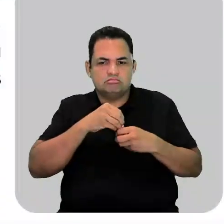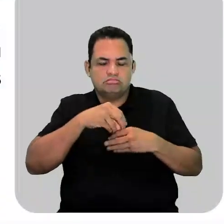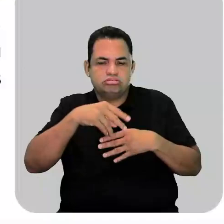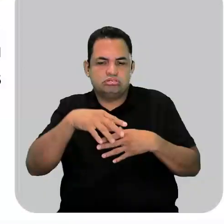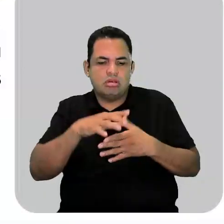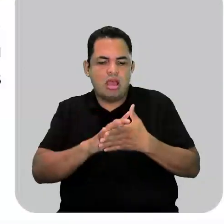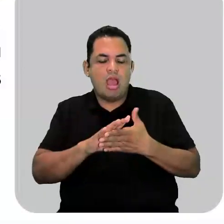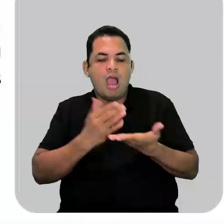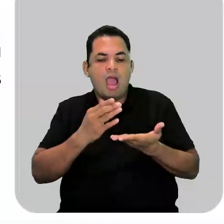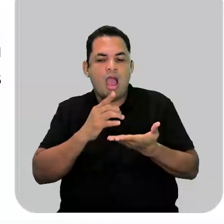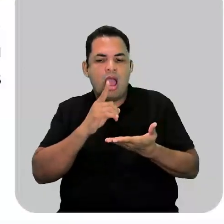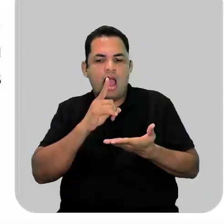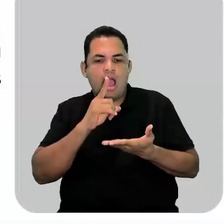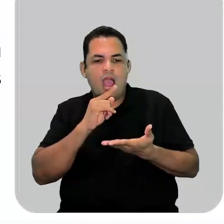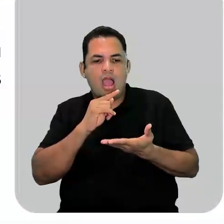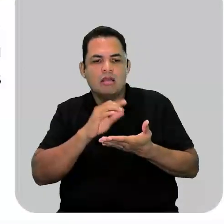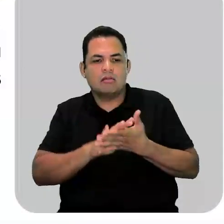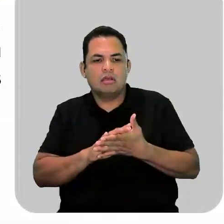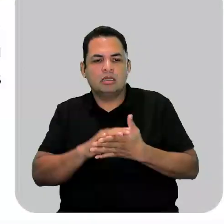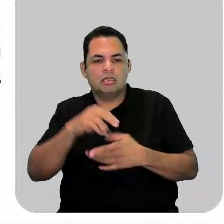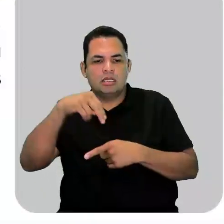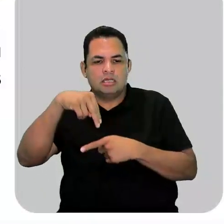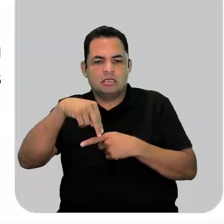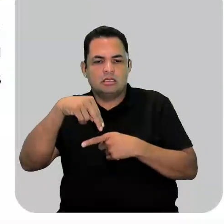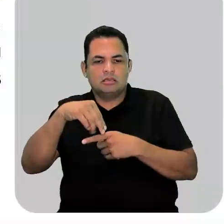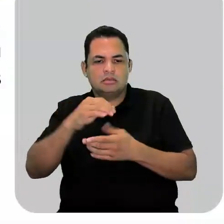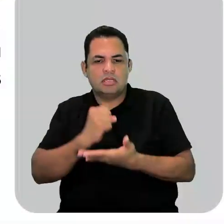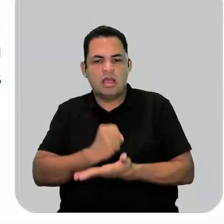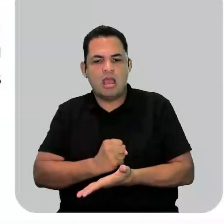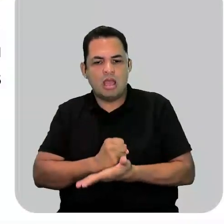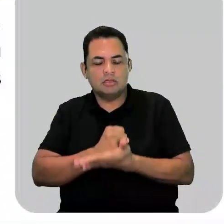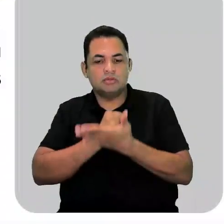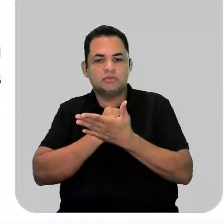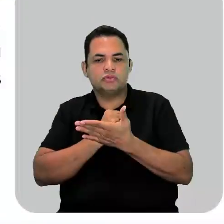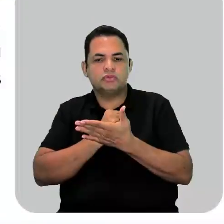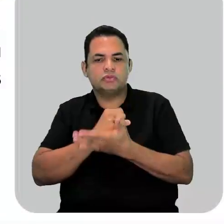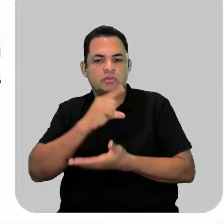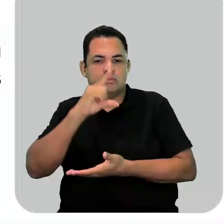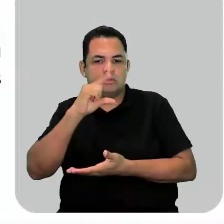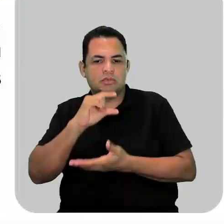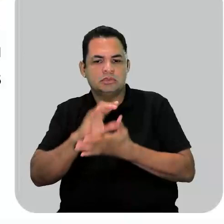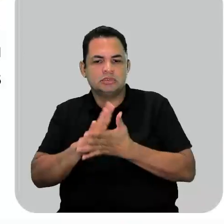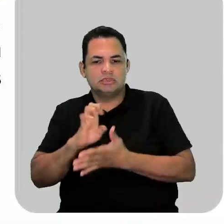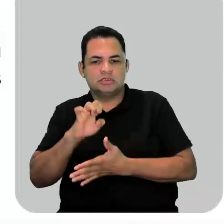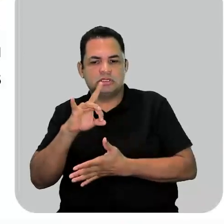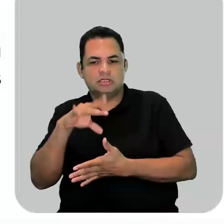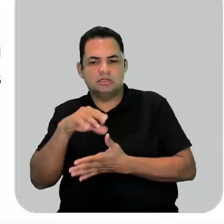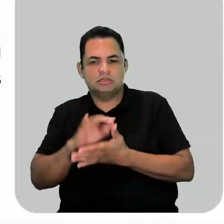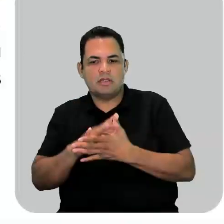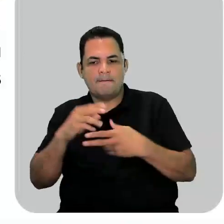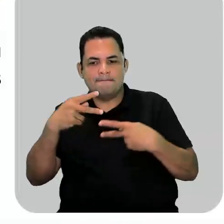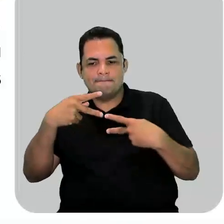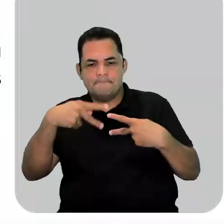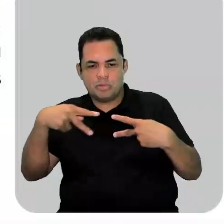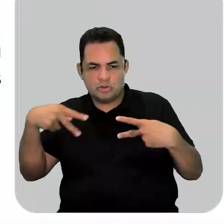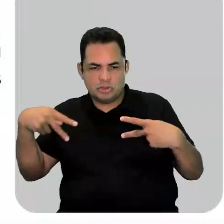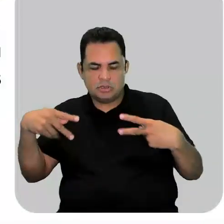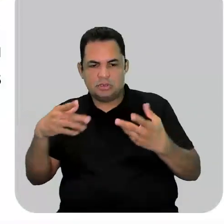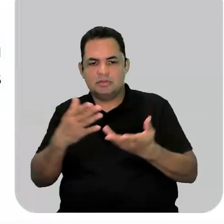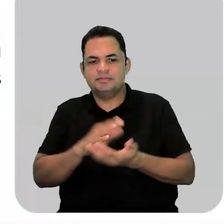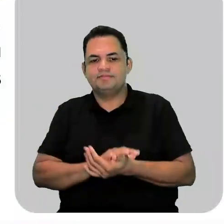liberem mais água e nitrogênio, favorecendo uma menor síntese